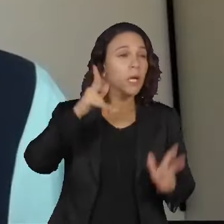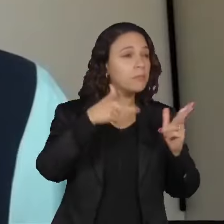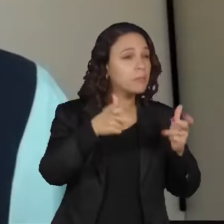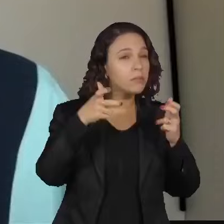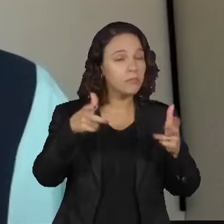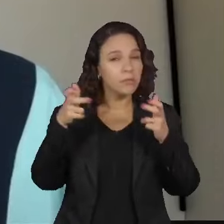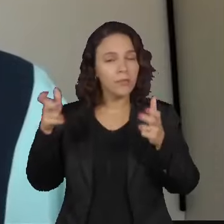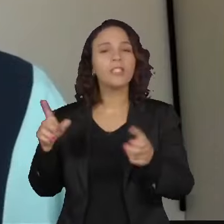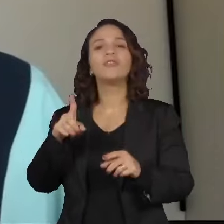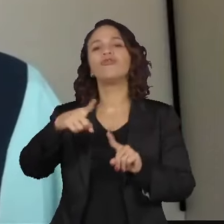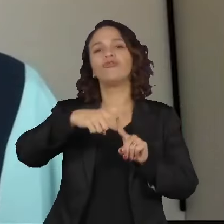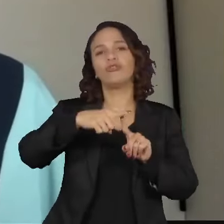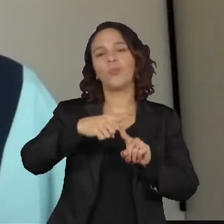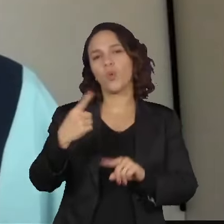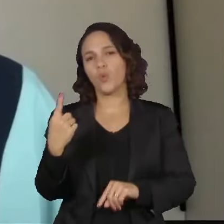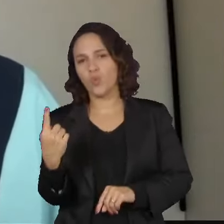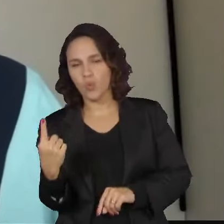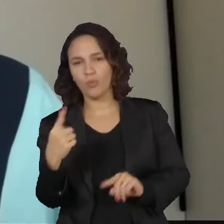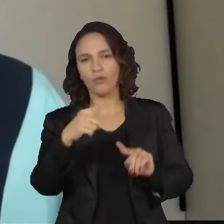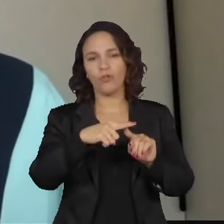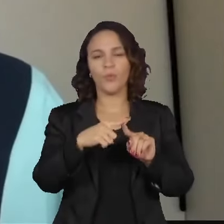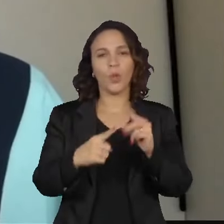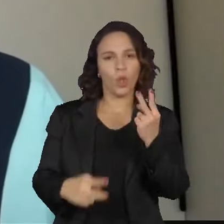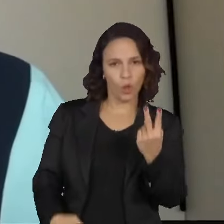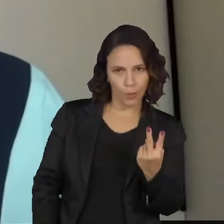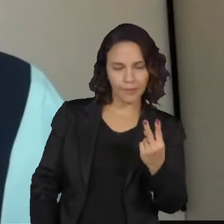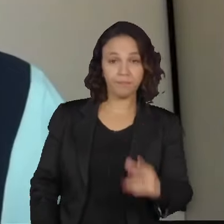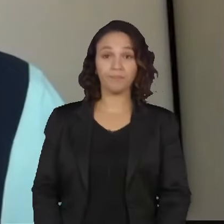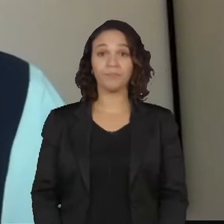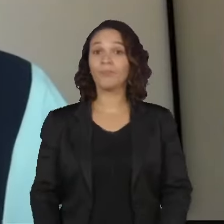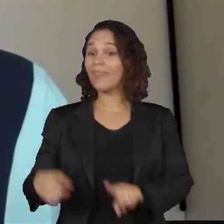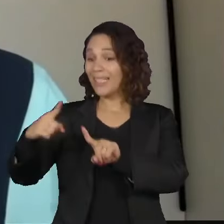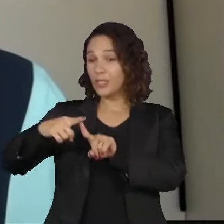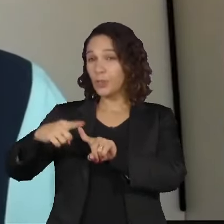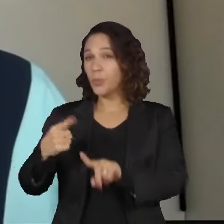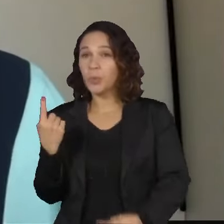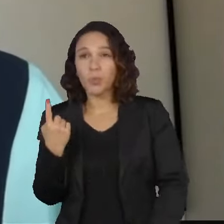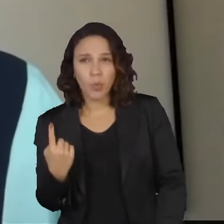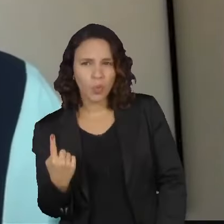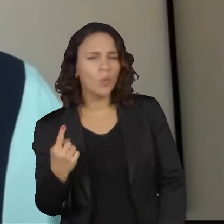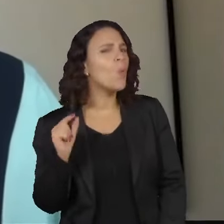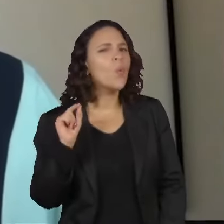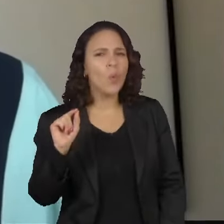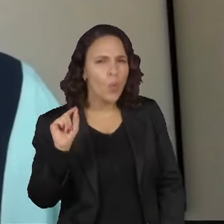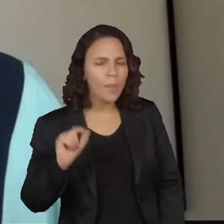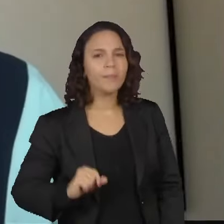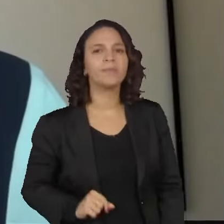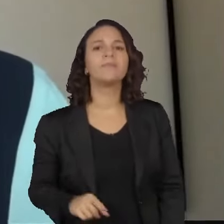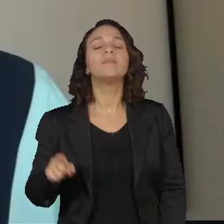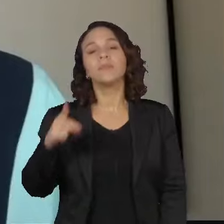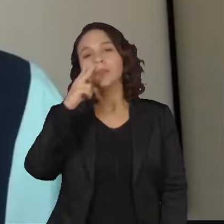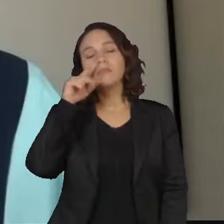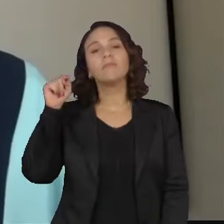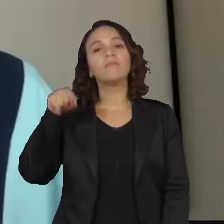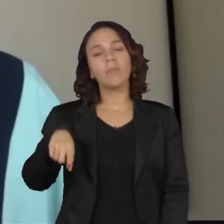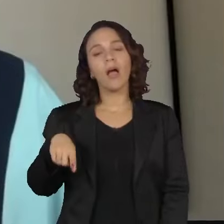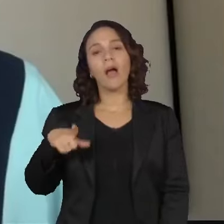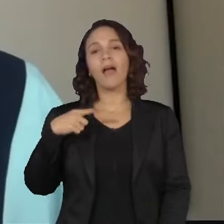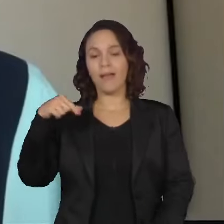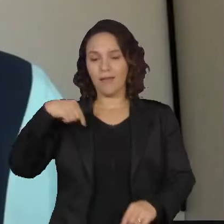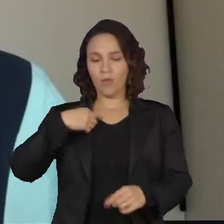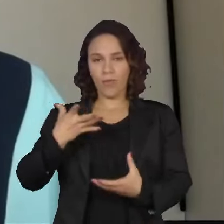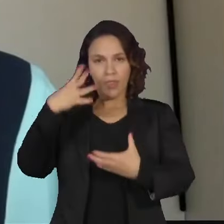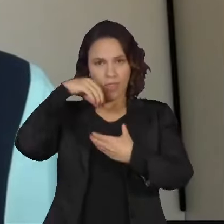são o diabetes tipo 1 e o diabetes tipo 2. Diabetes tipo 1 é aquele diabetes autoimune, onde há uma